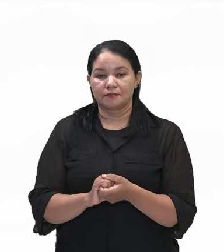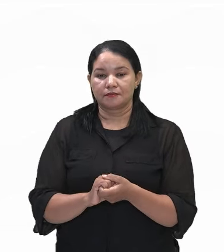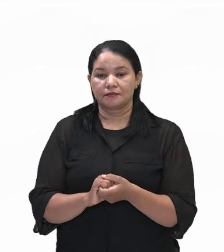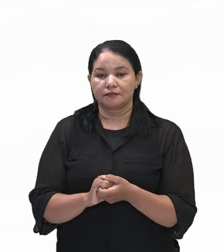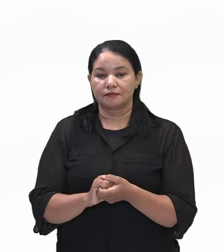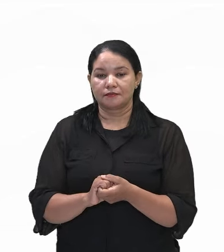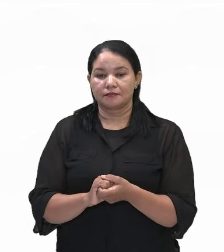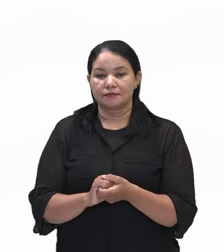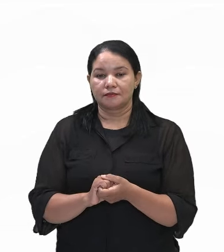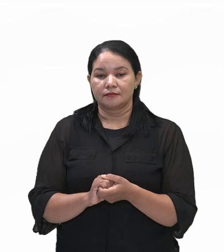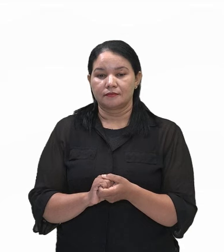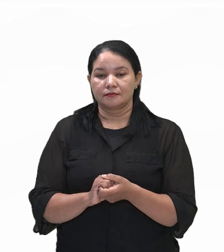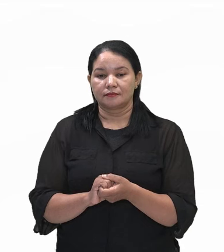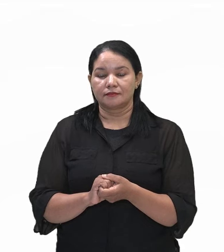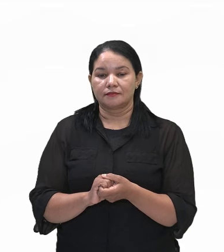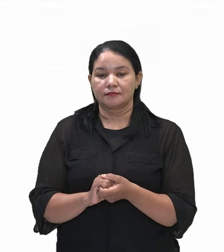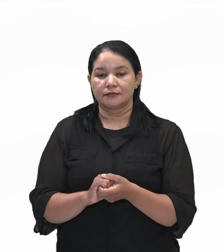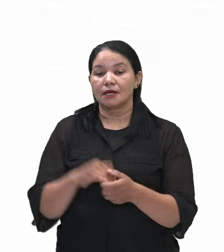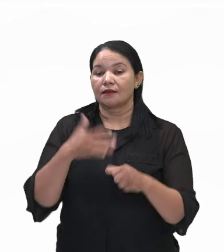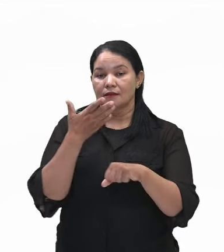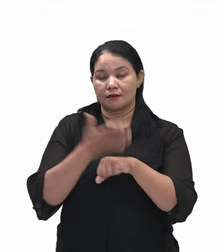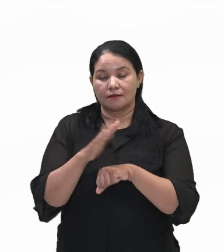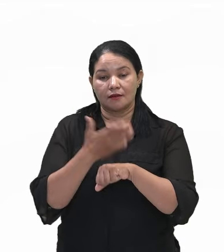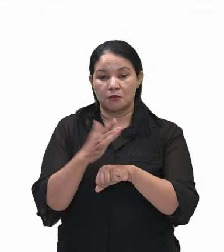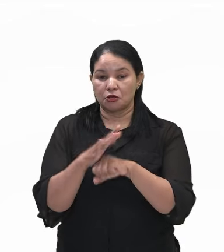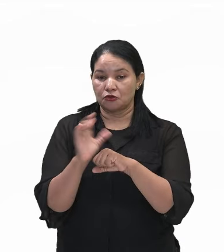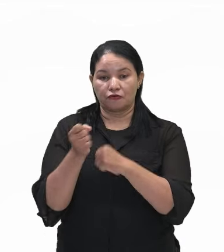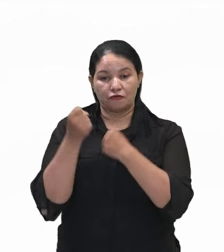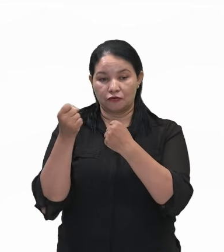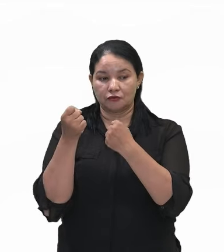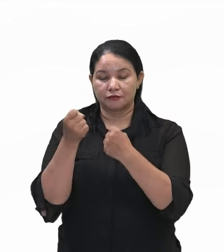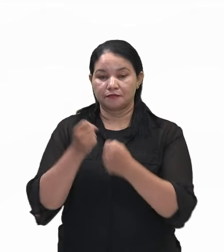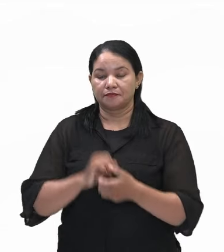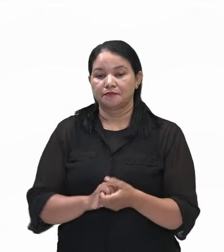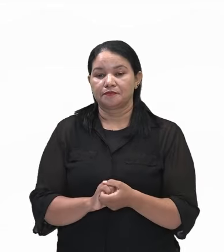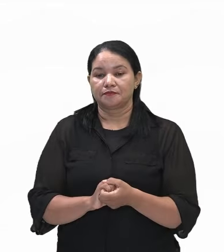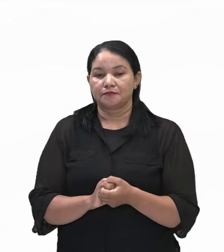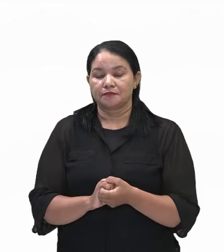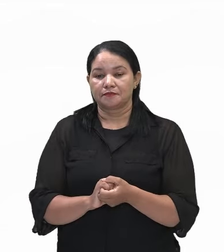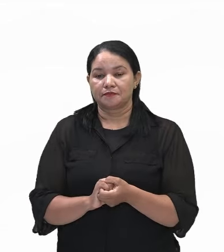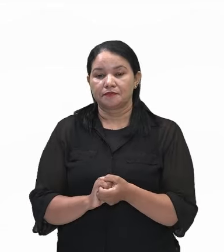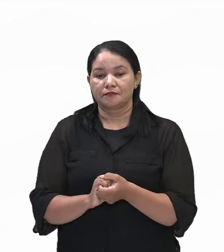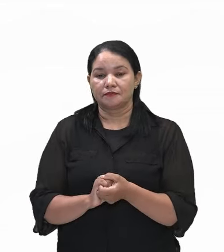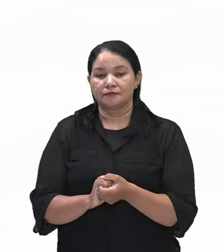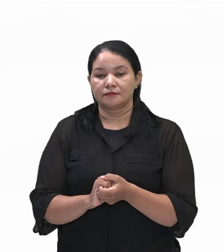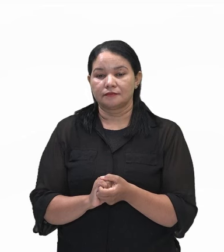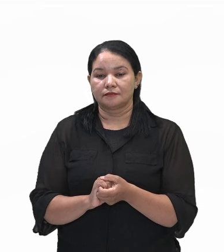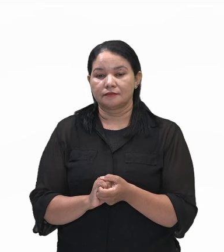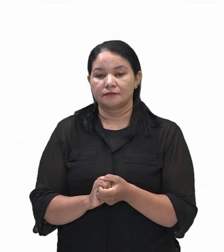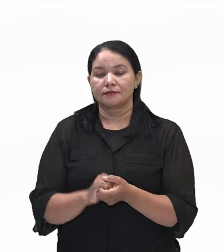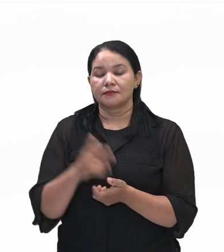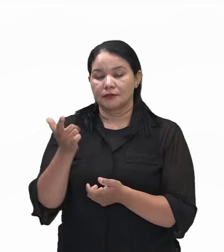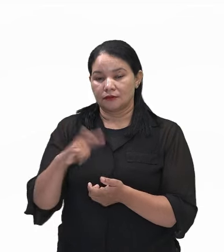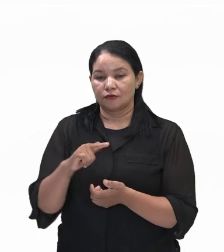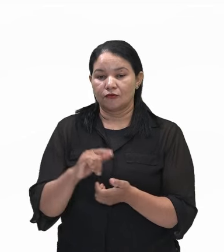training. Treinamento de força. Strength training. Treinamento de força.